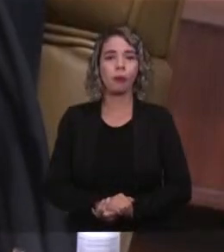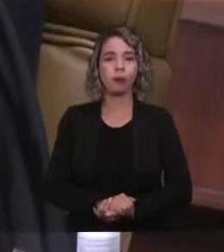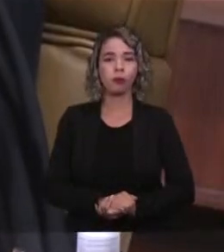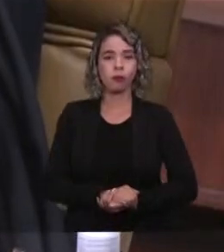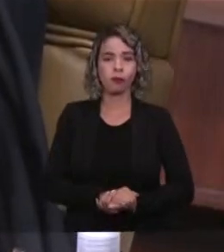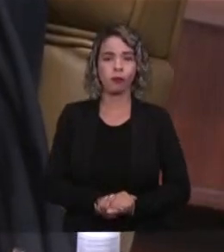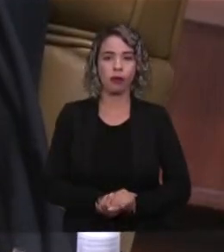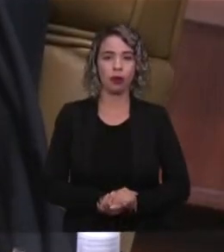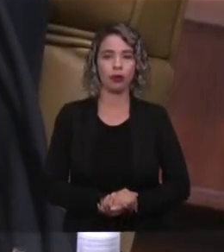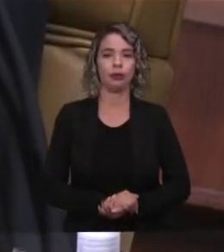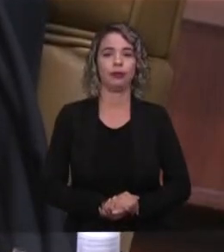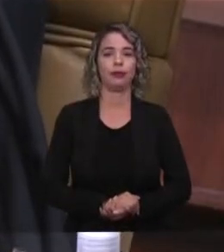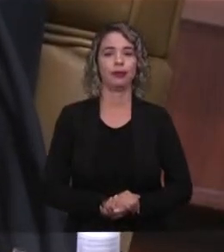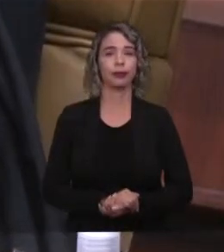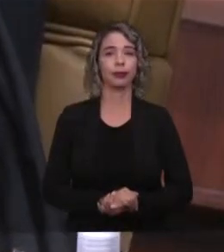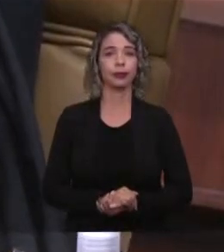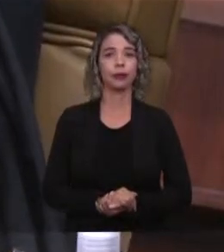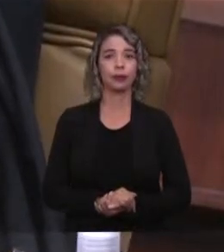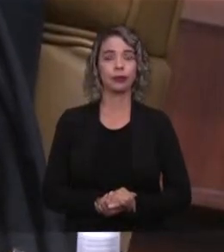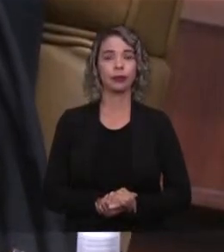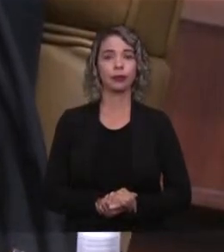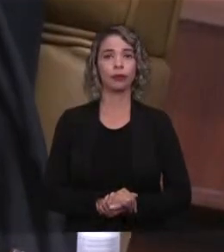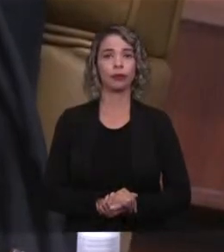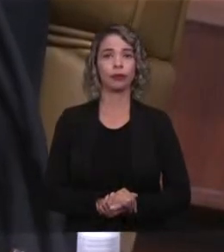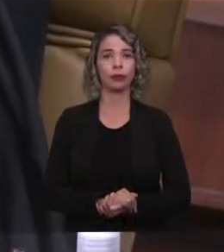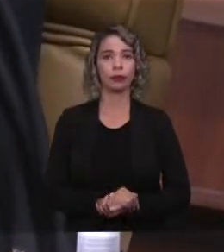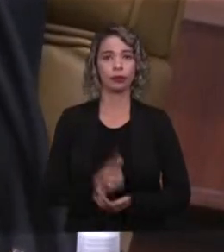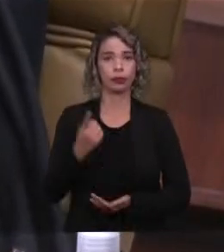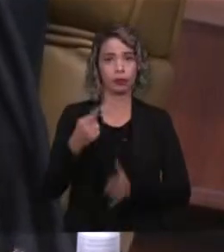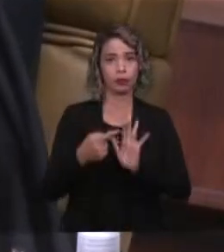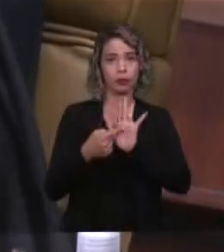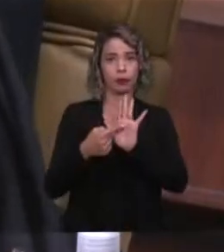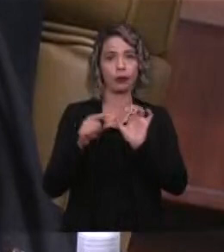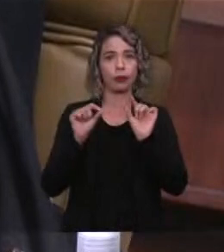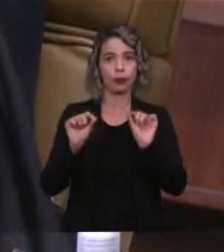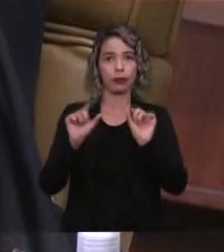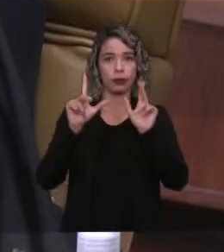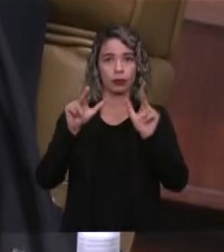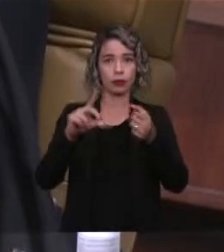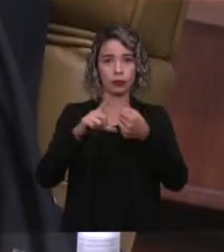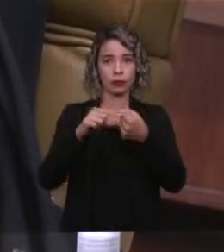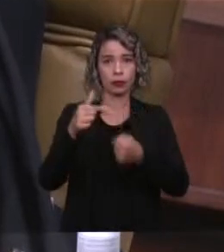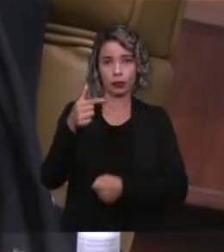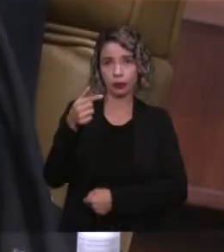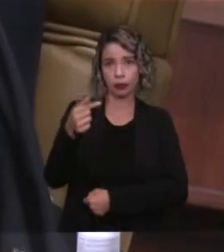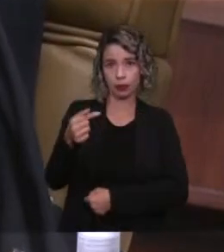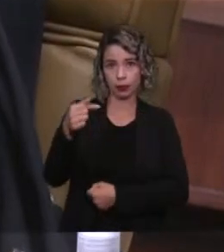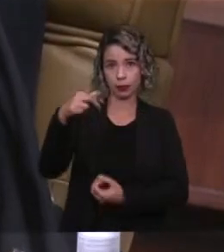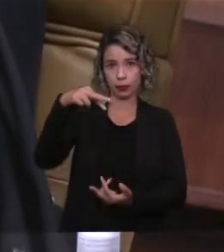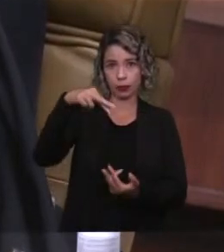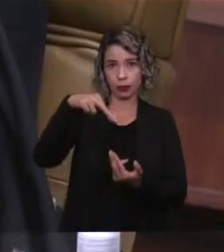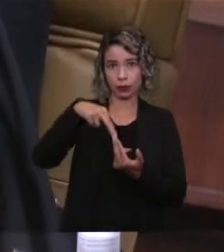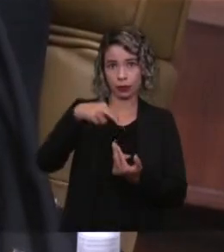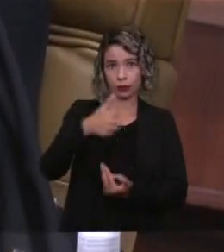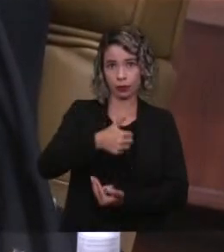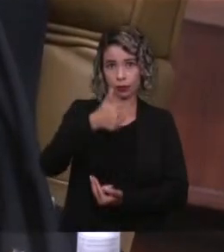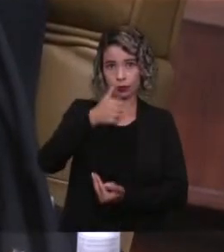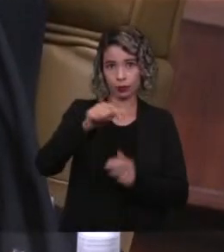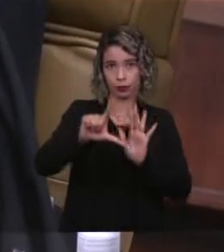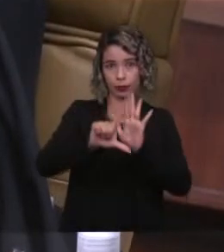Perda de bens. Vossa Excelência assim pontua. Com base no artigo 7º, inciso 1 da Lei de Lavagem,